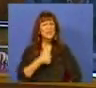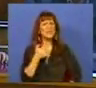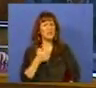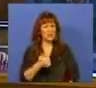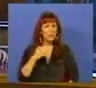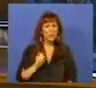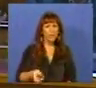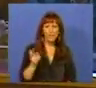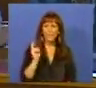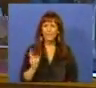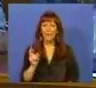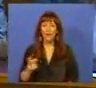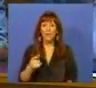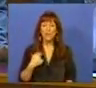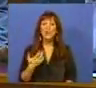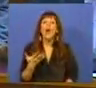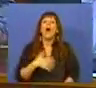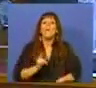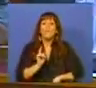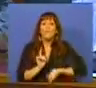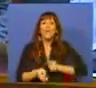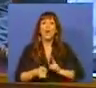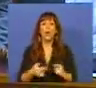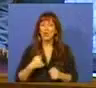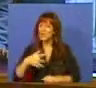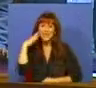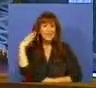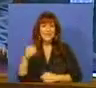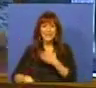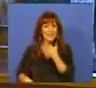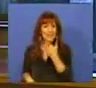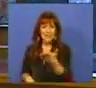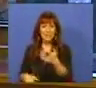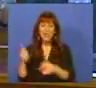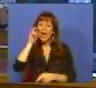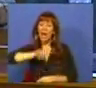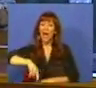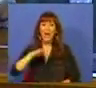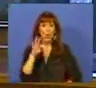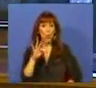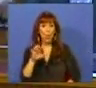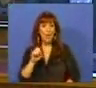50 anos. O que pretendemos é muito simples. Quem tem